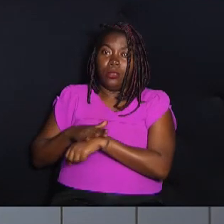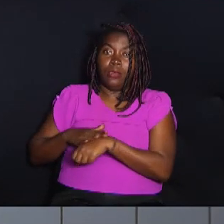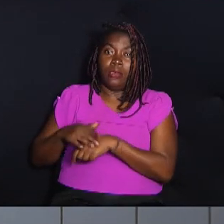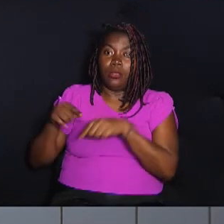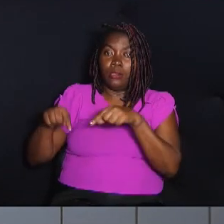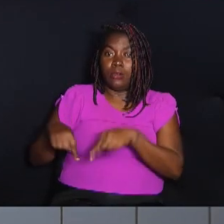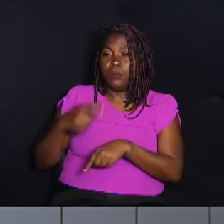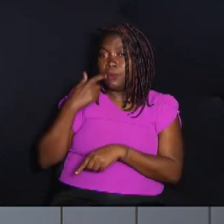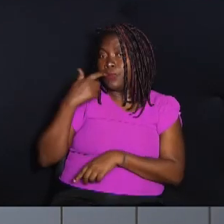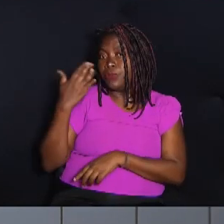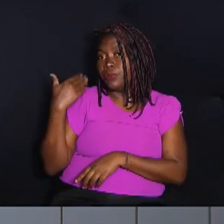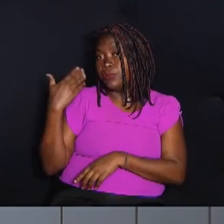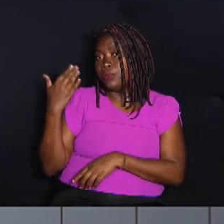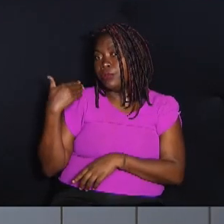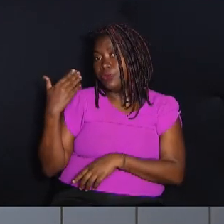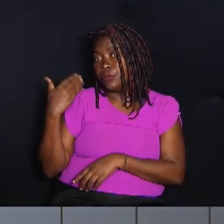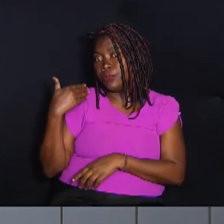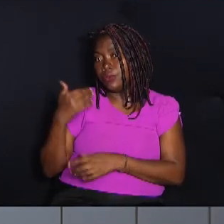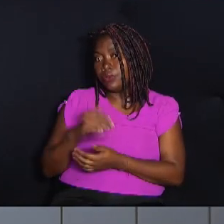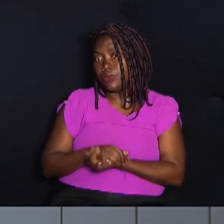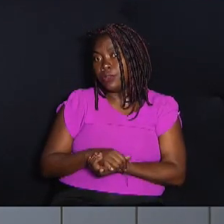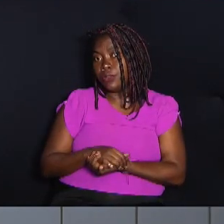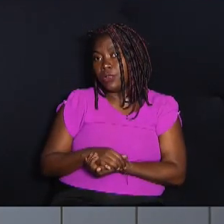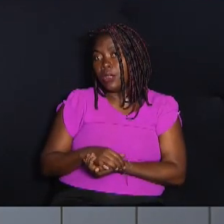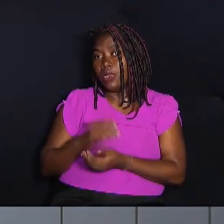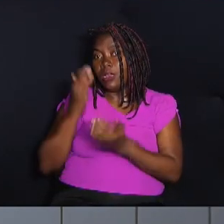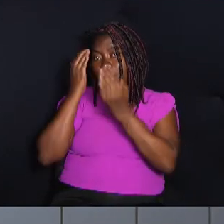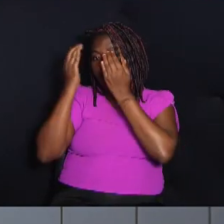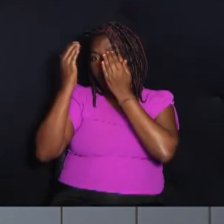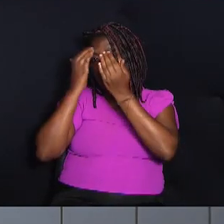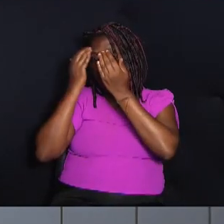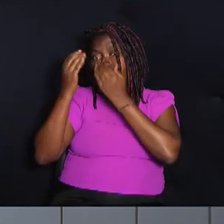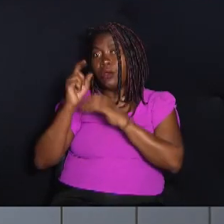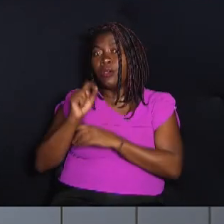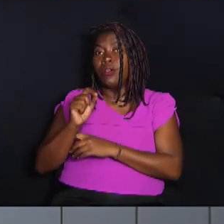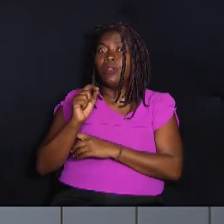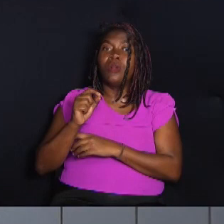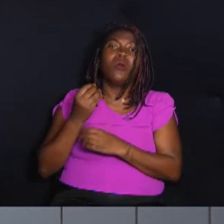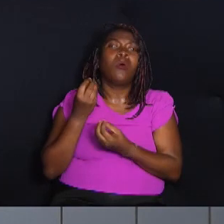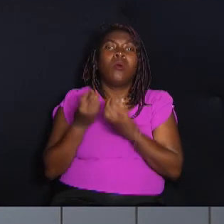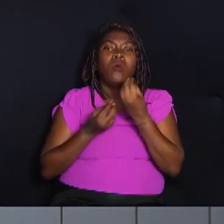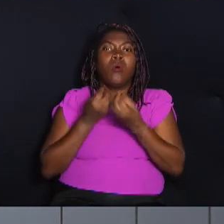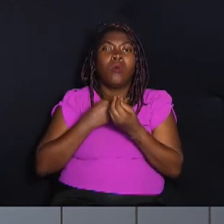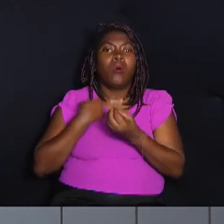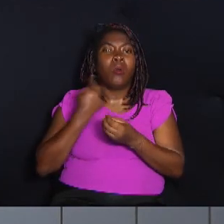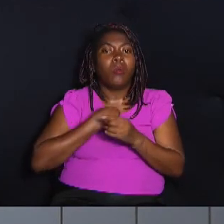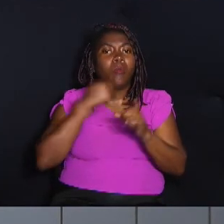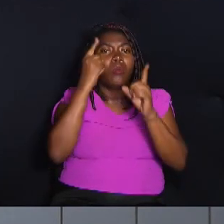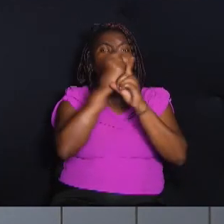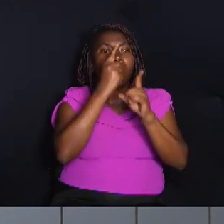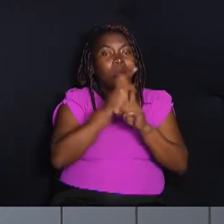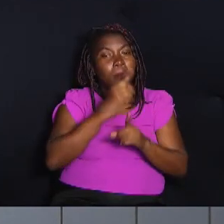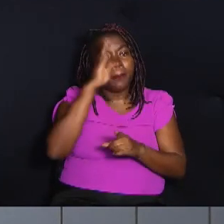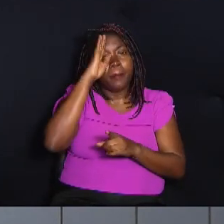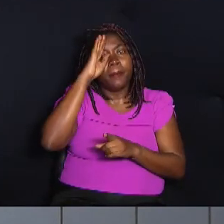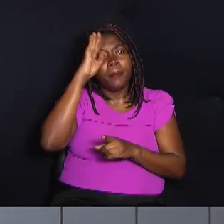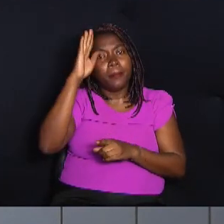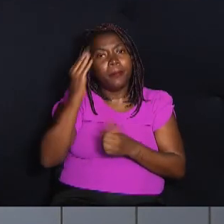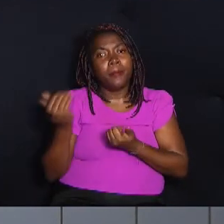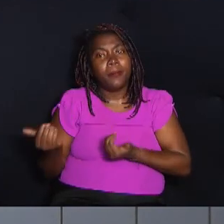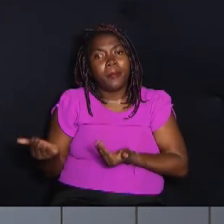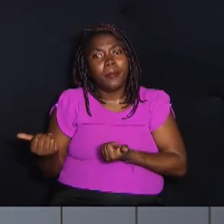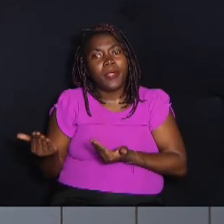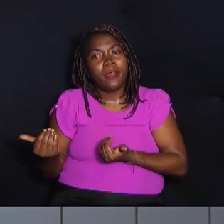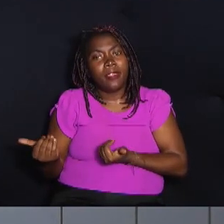um pouquinho antes com a Lucimária, que como é que a gente identifica, principalmente no adolescente,